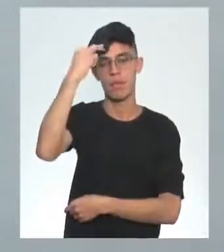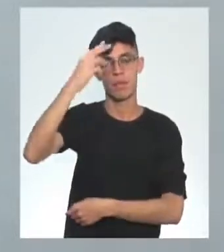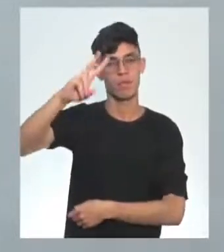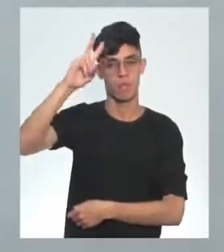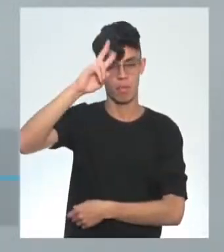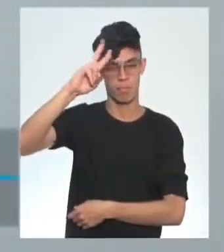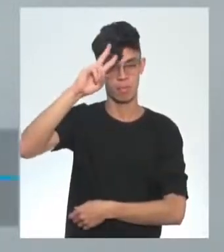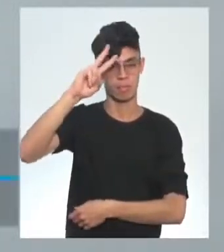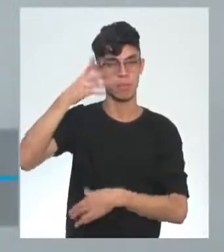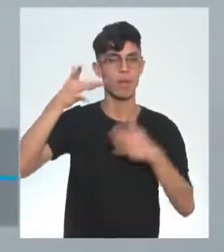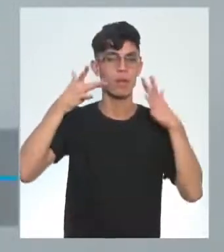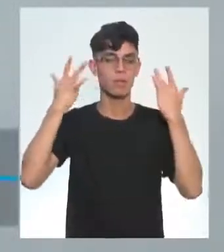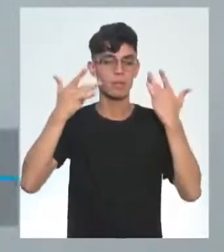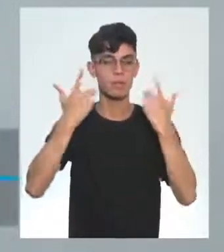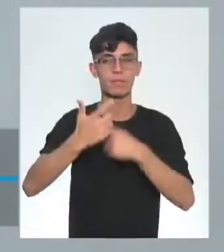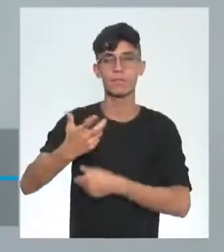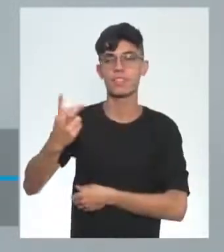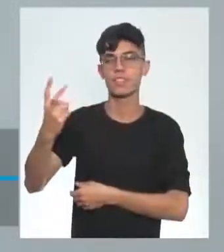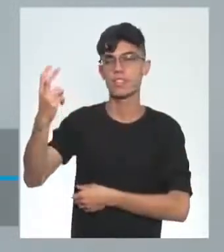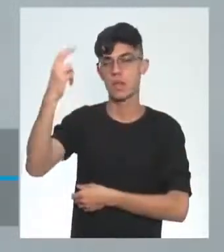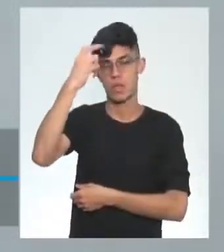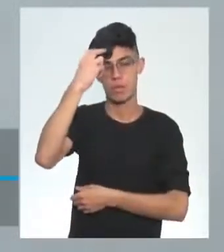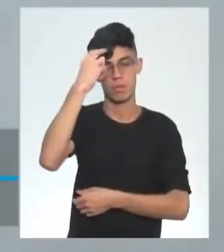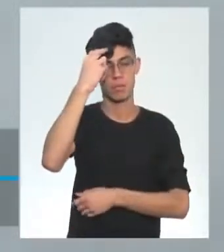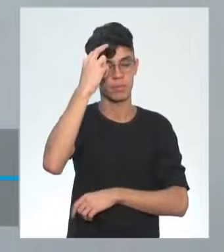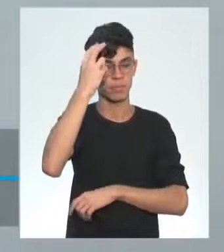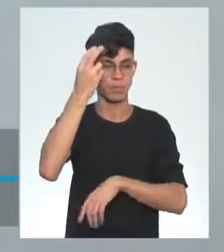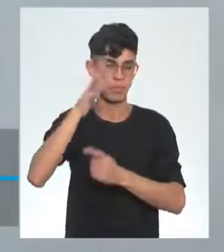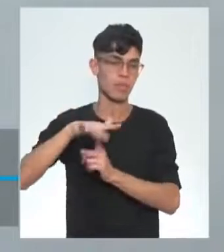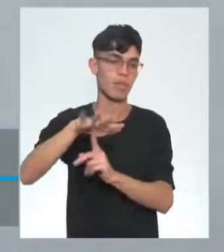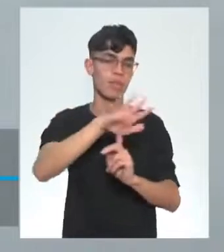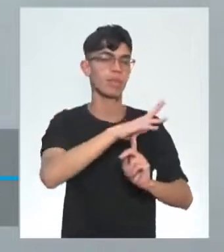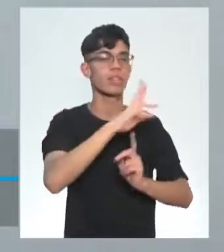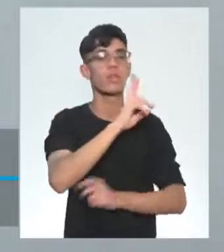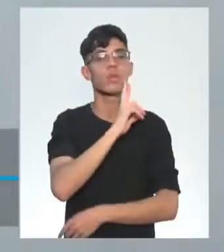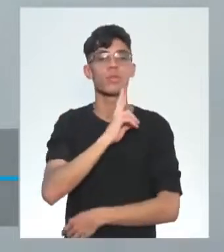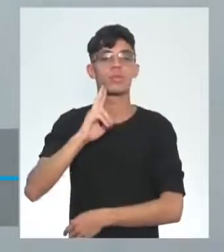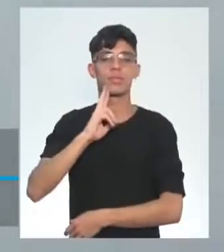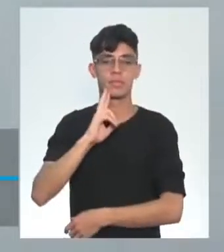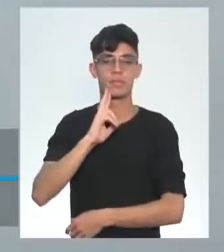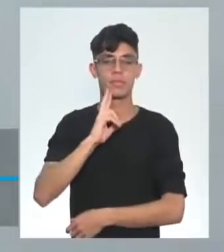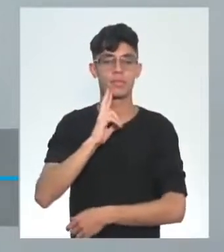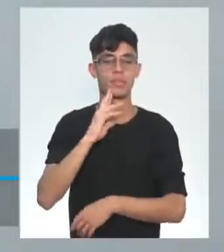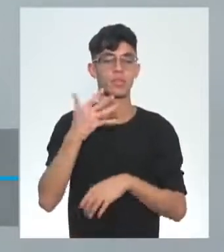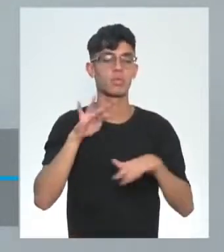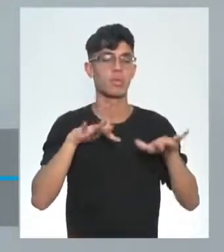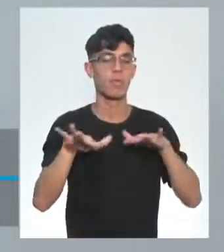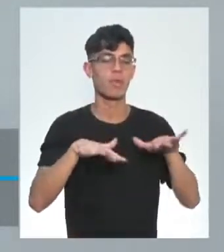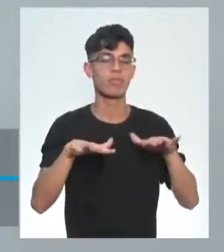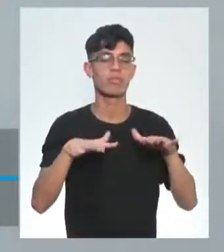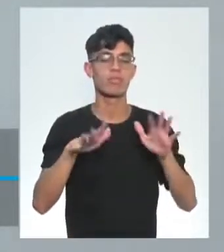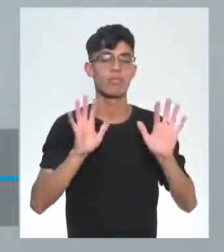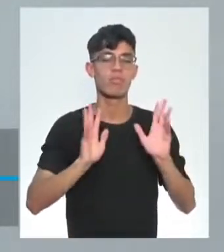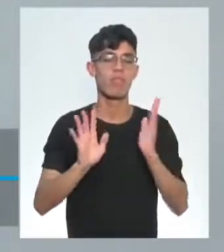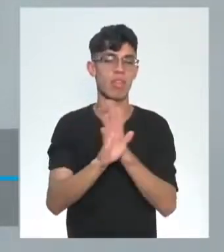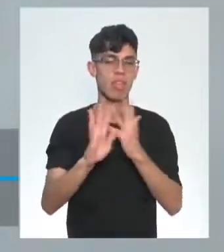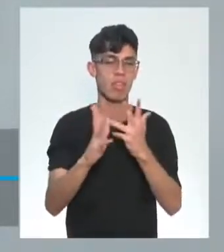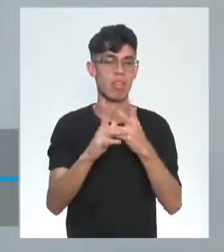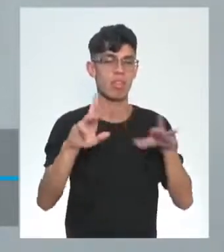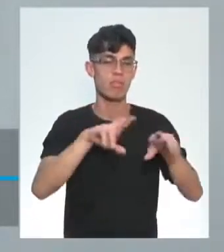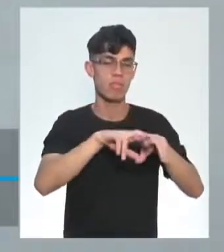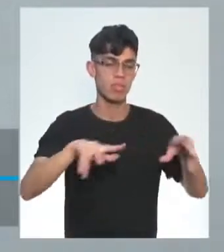histórias, teatros, cultura, parques, restaurantes, agitação, pluralidade